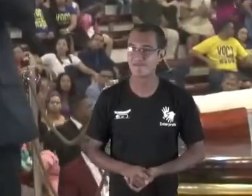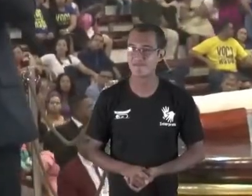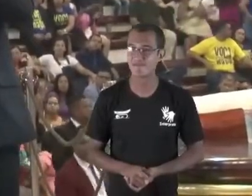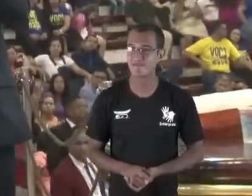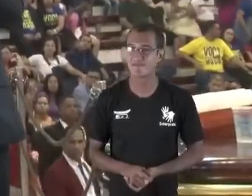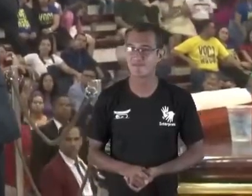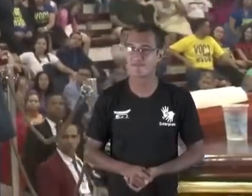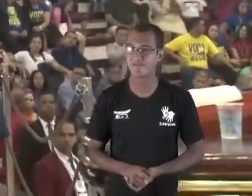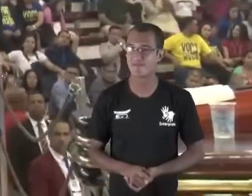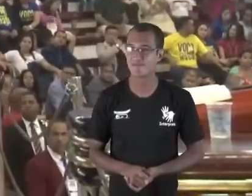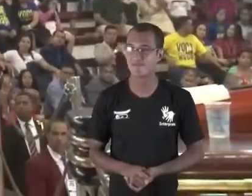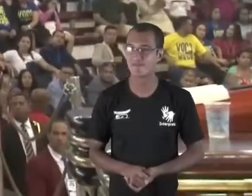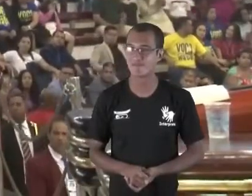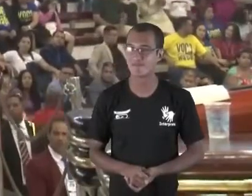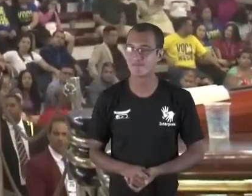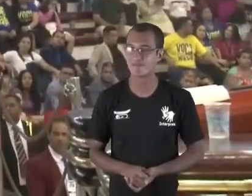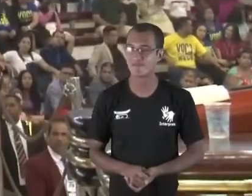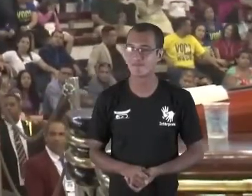Tem alguém chorando ali, ó.